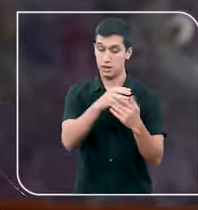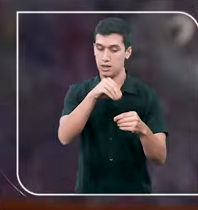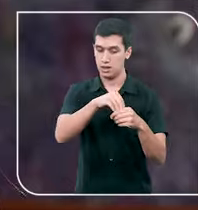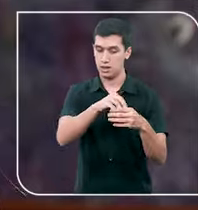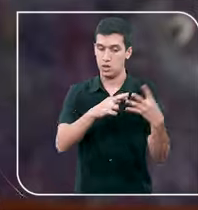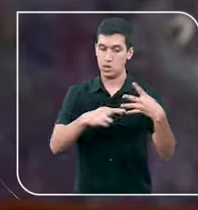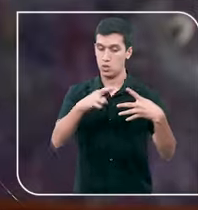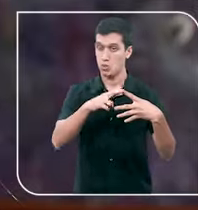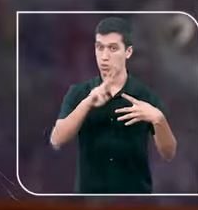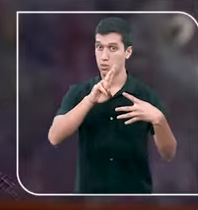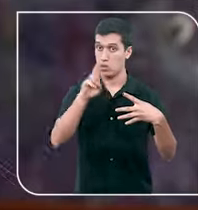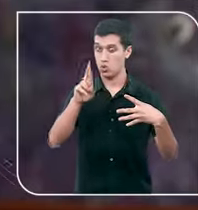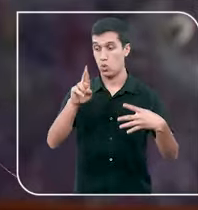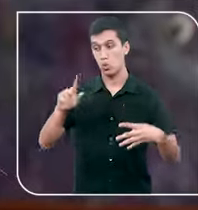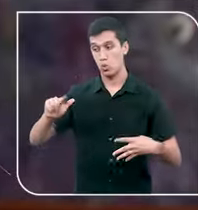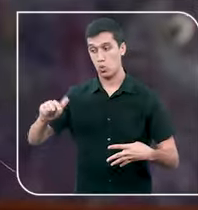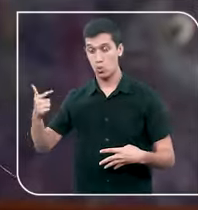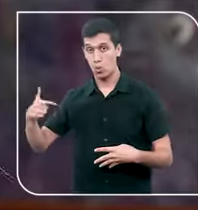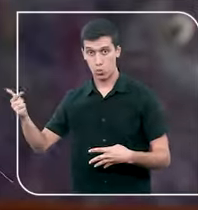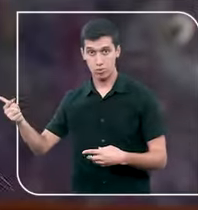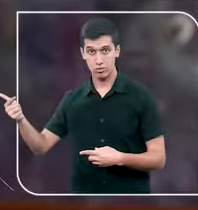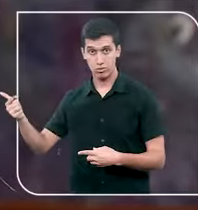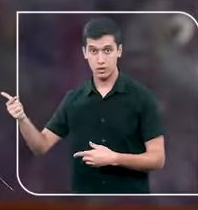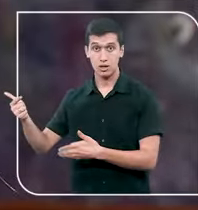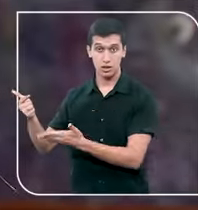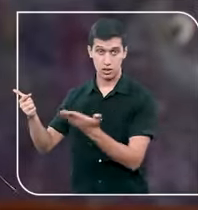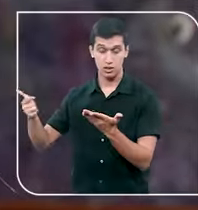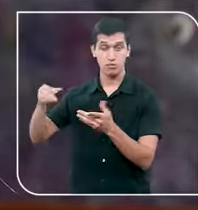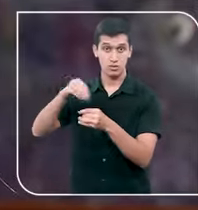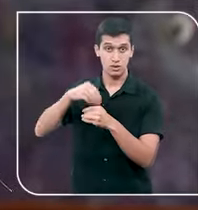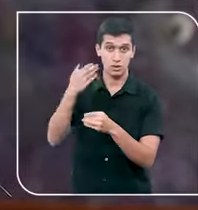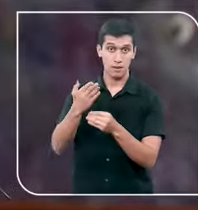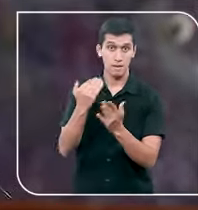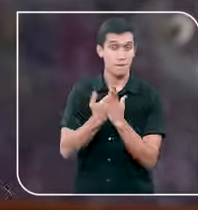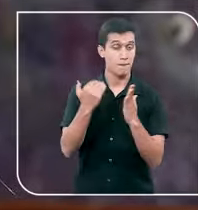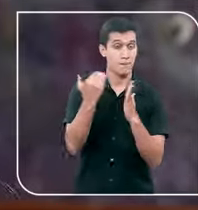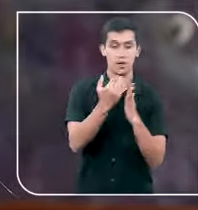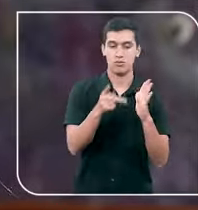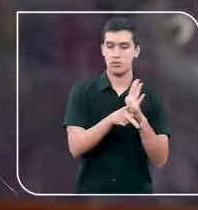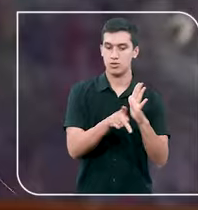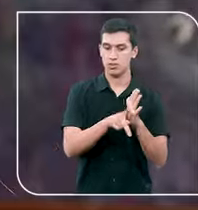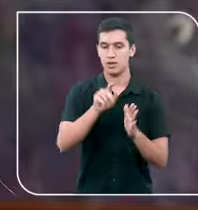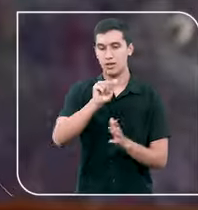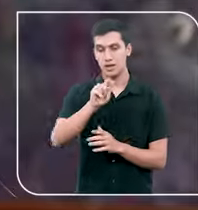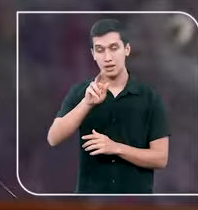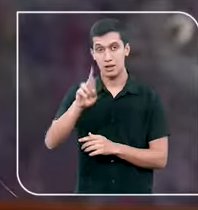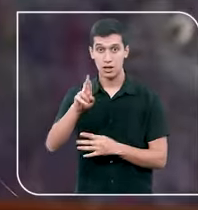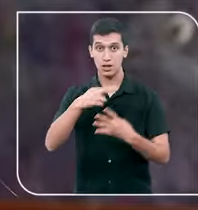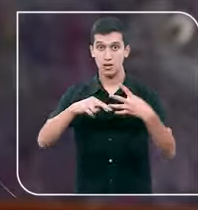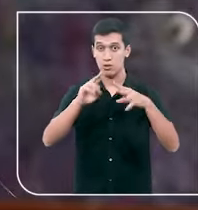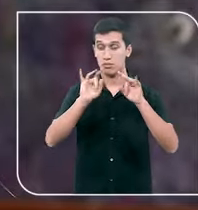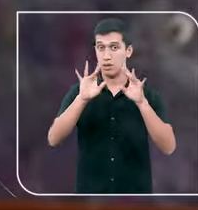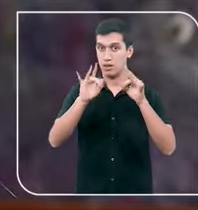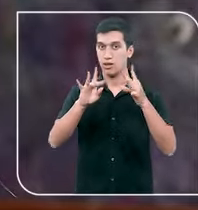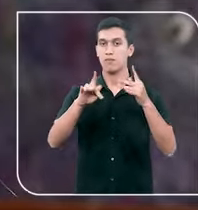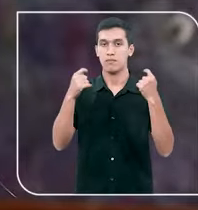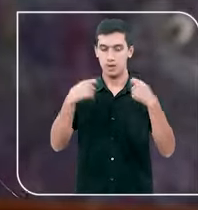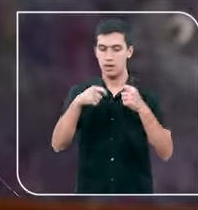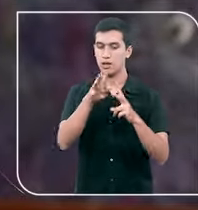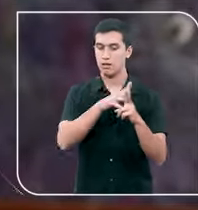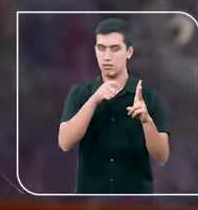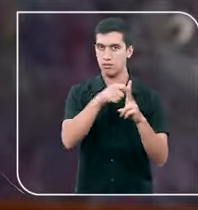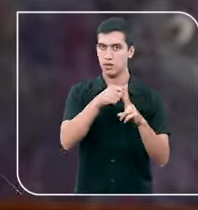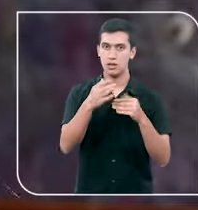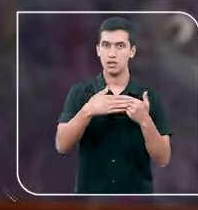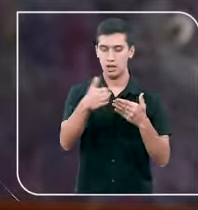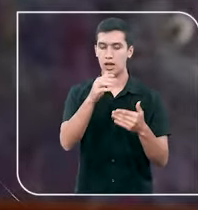recurso repetitivo e outros fundamentos, nesse caso, além do agravo em recurso especial, deve a parte interpor o